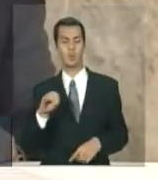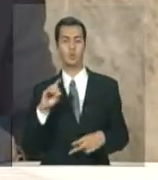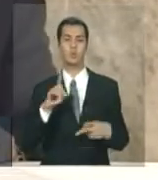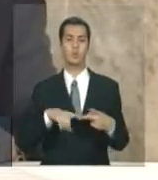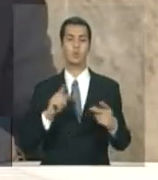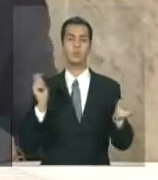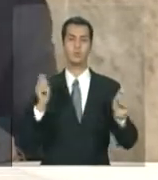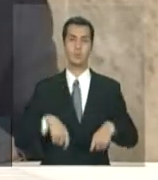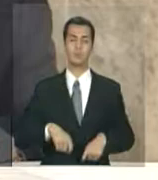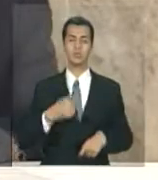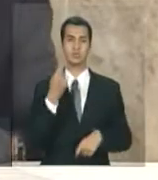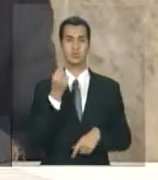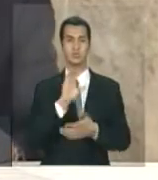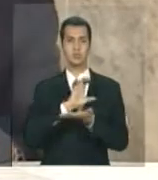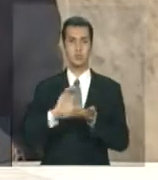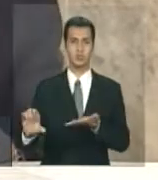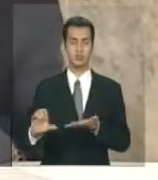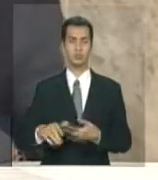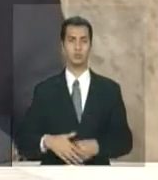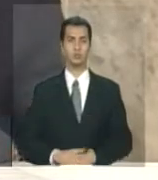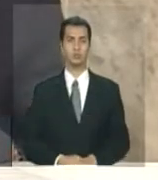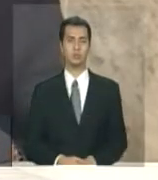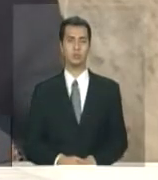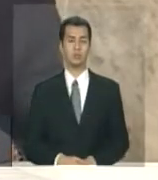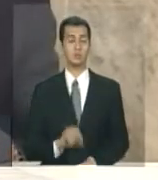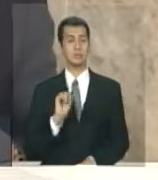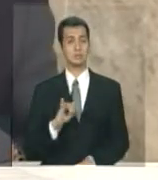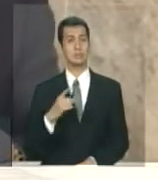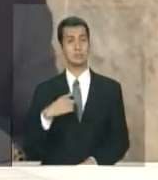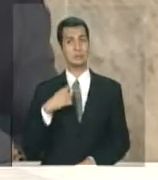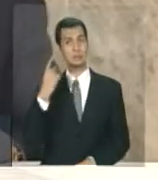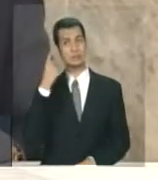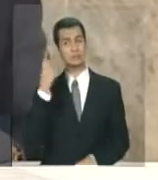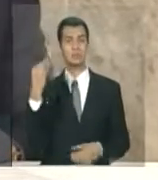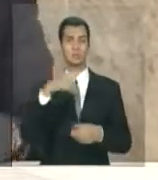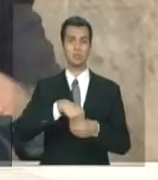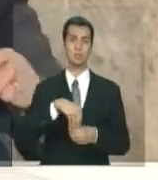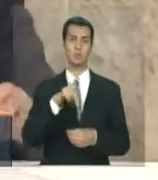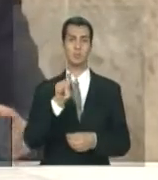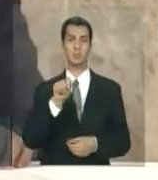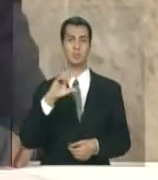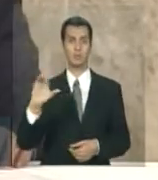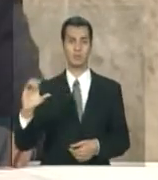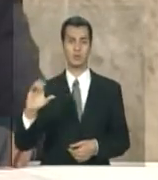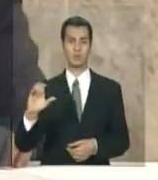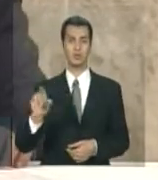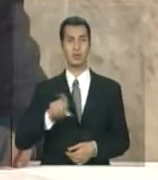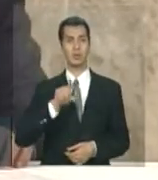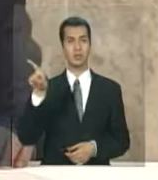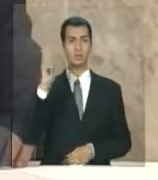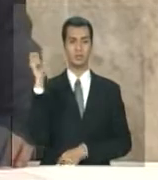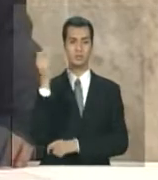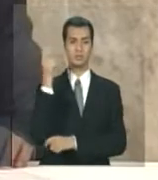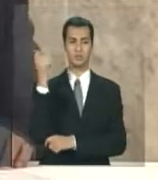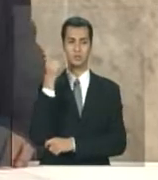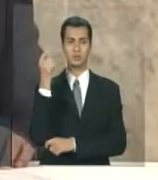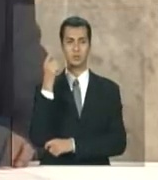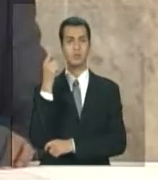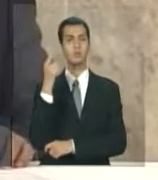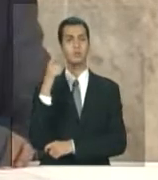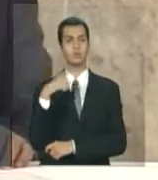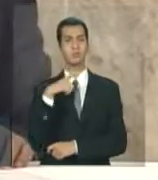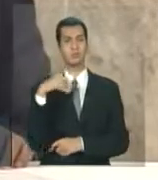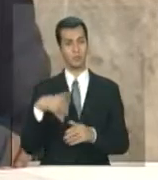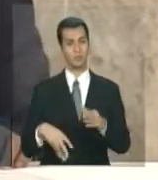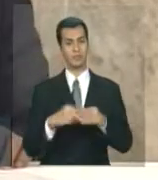pudemos disponibilizar recursos, se existia previsão alguma no PAC, existem barragens no Rio Grande que a previsão está contida